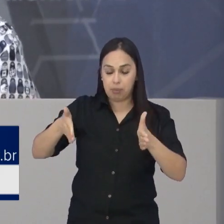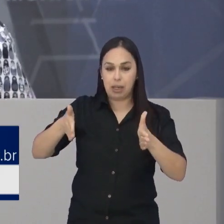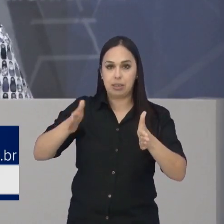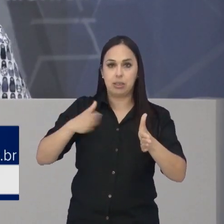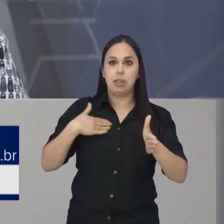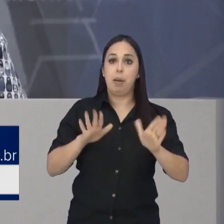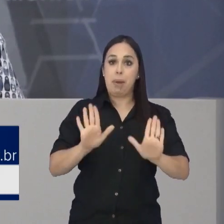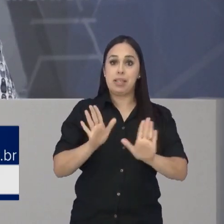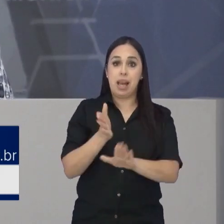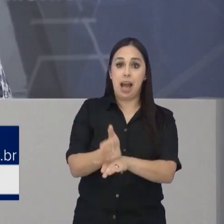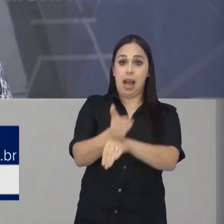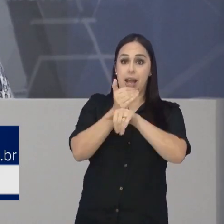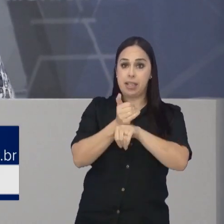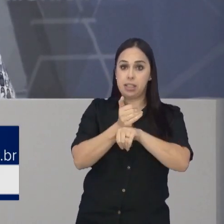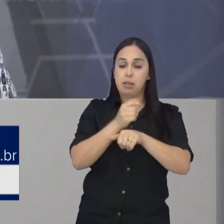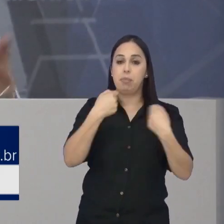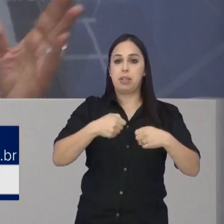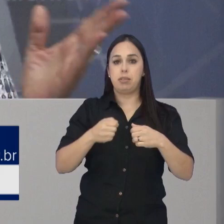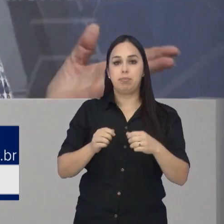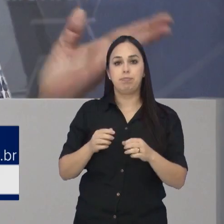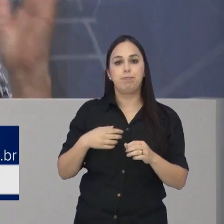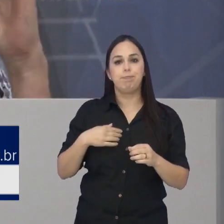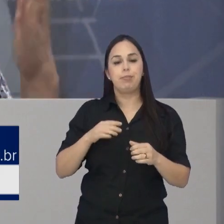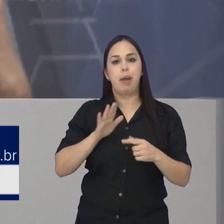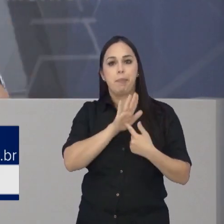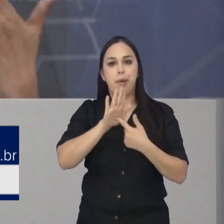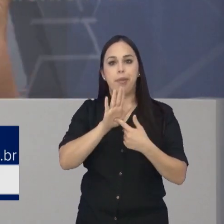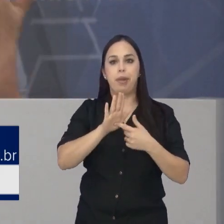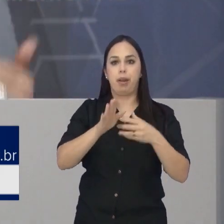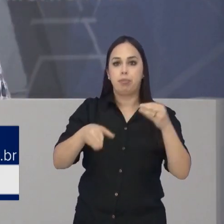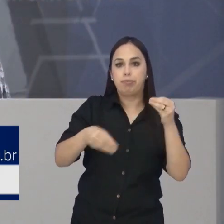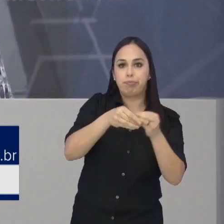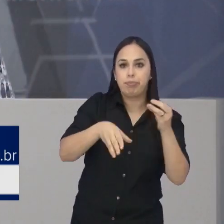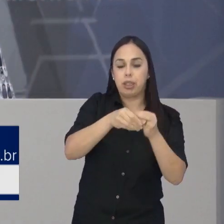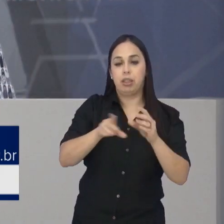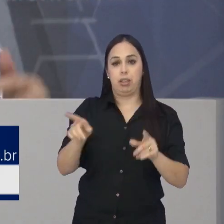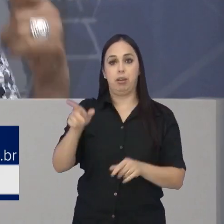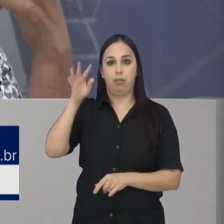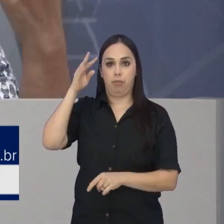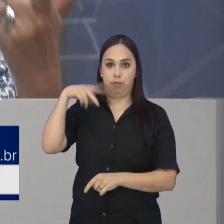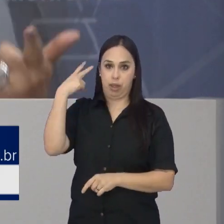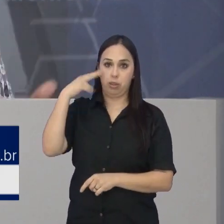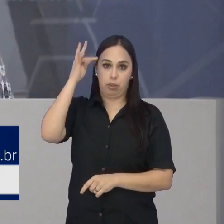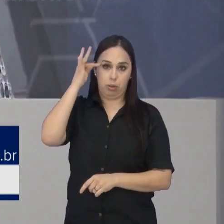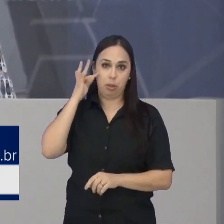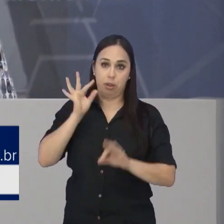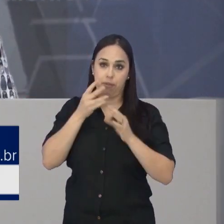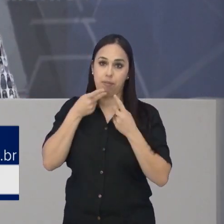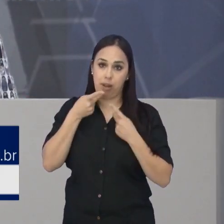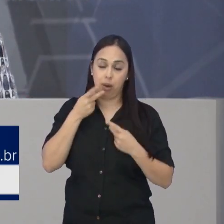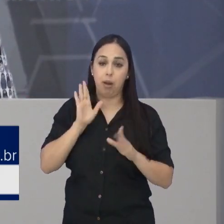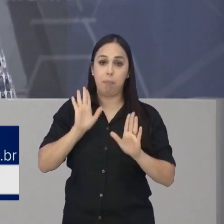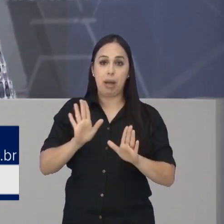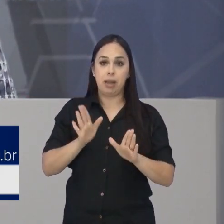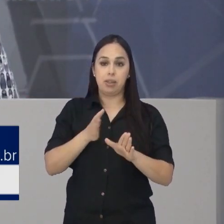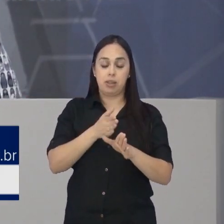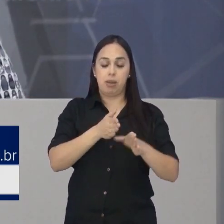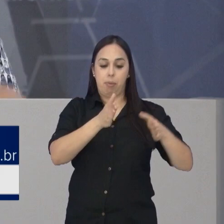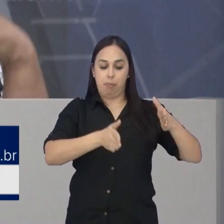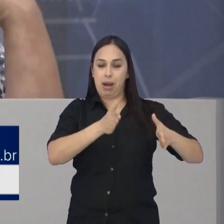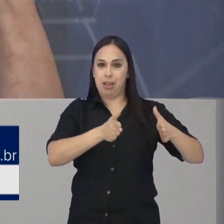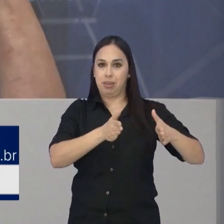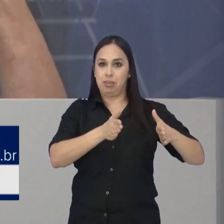do ajuste. Bom, o vereador Thomas já falou, mas já venceu a prorrogação